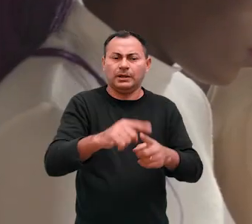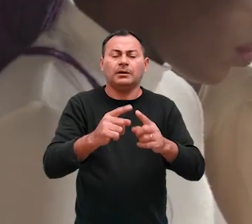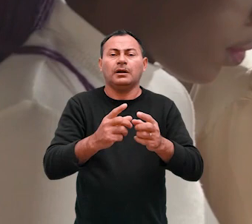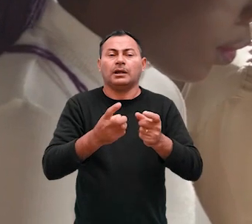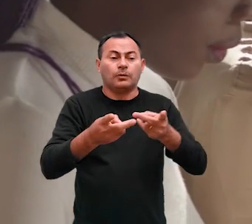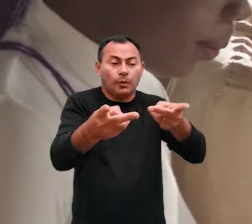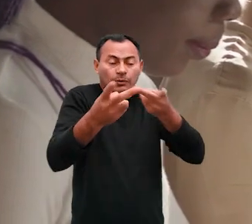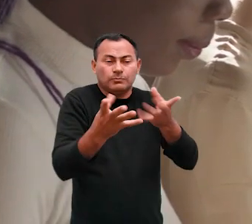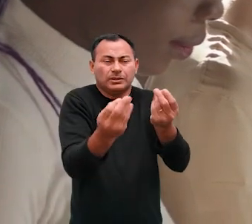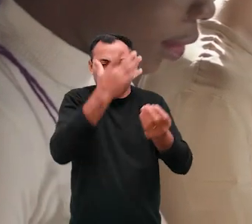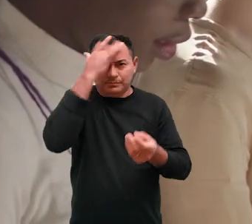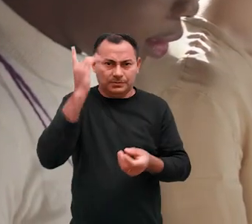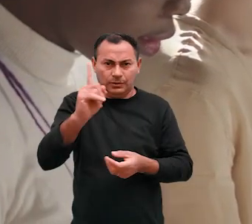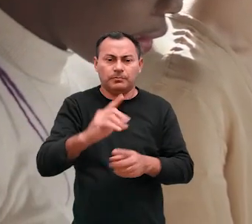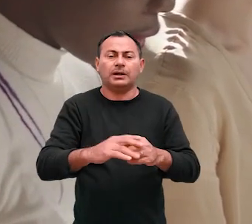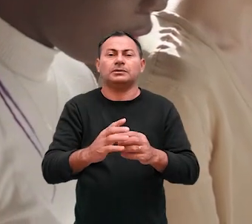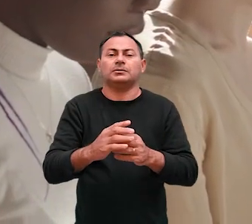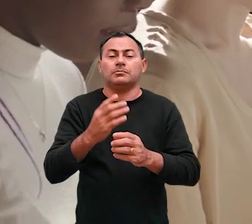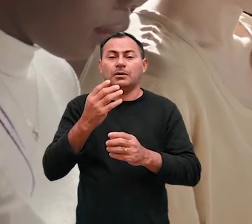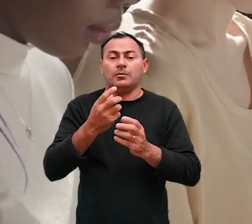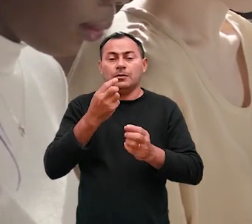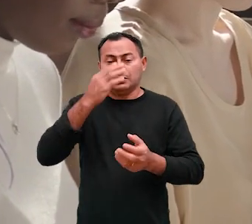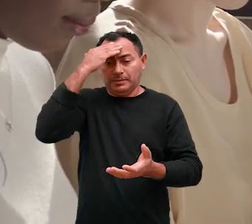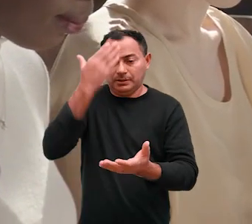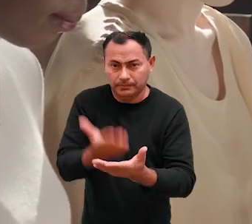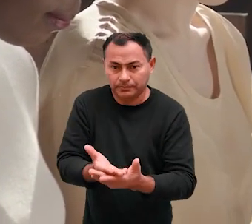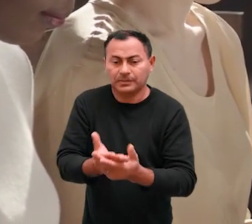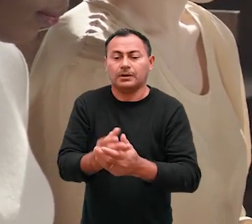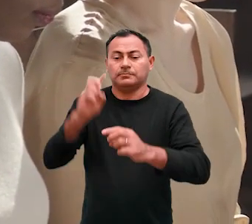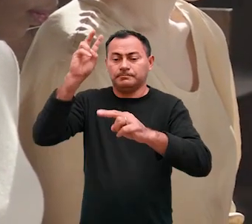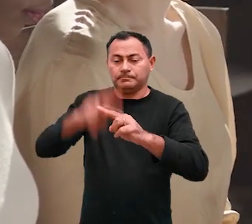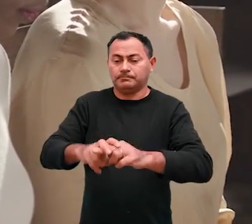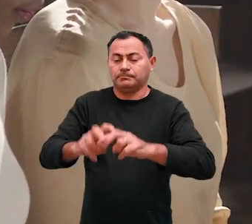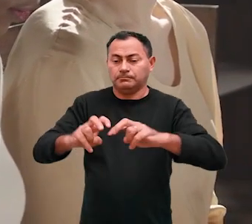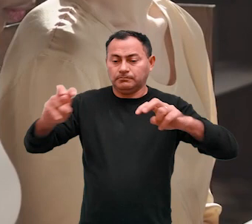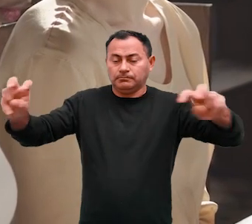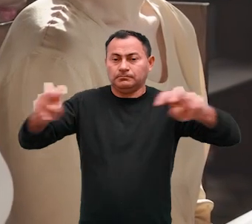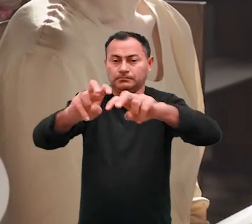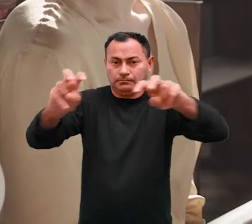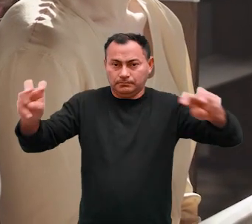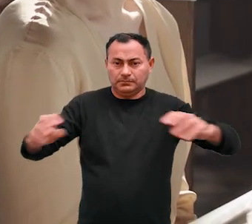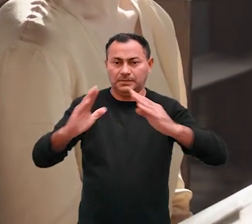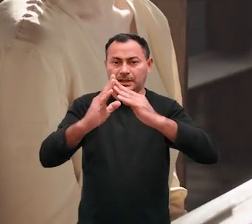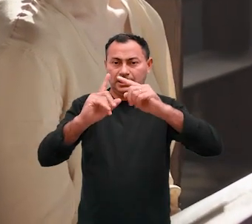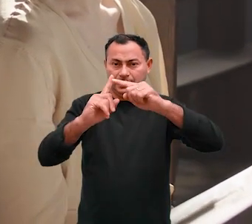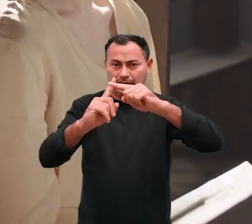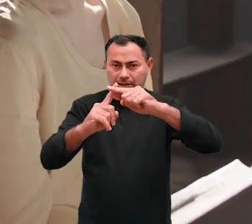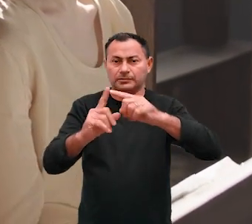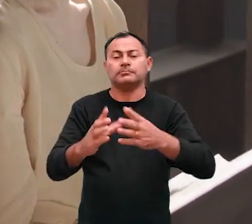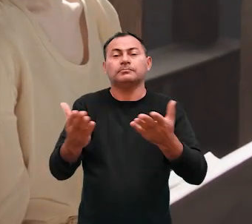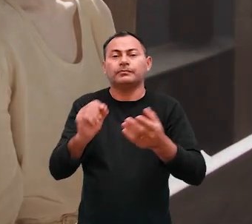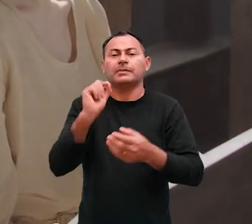a toda aquela mistura de gente, mas aos crentes professos, aos que estão sentados nos bancos da igreja.